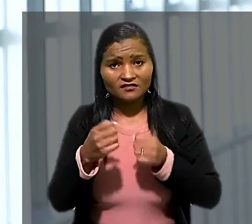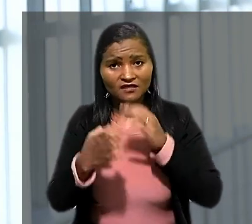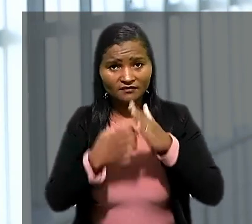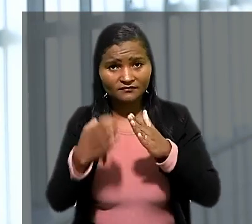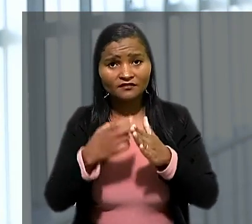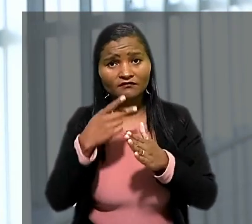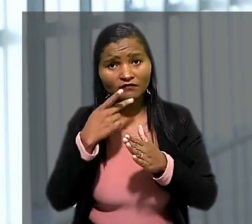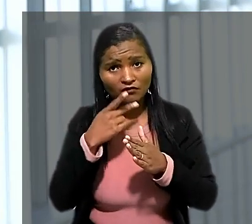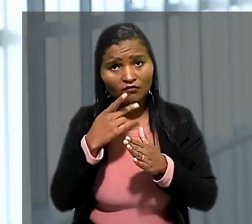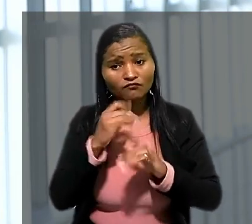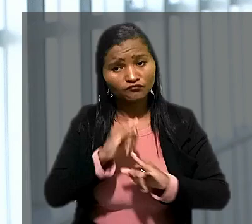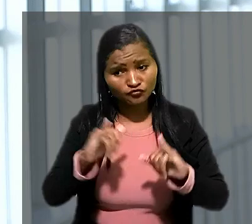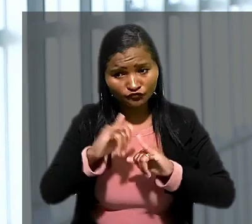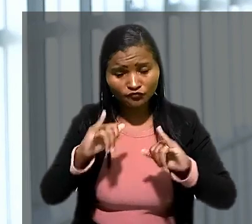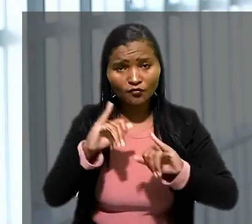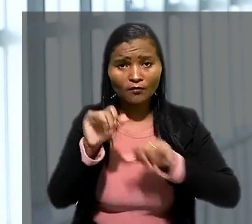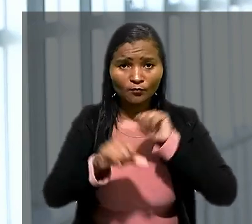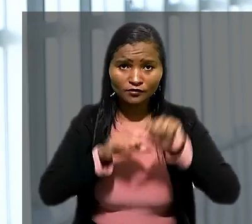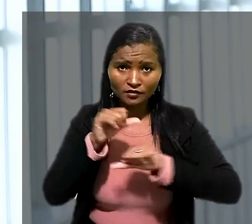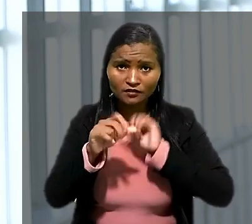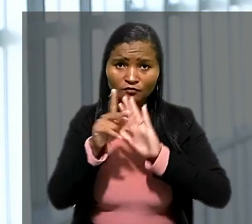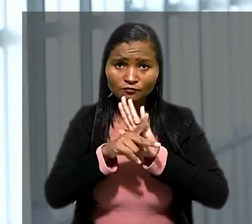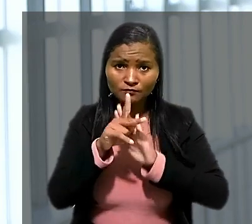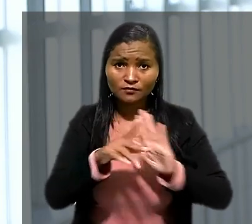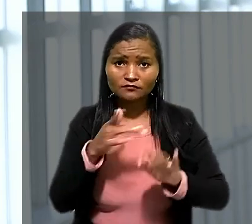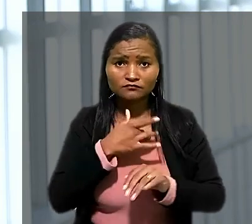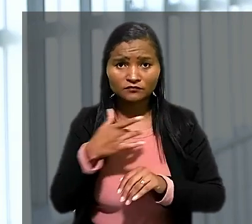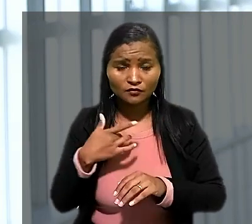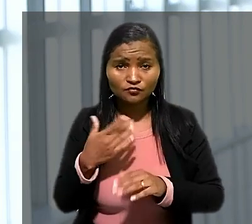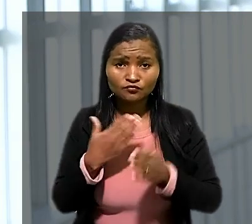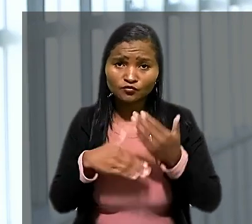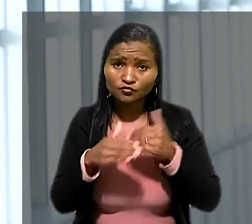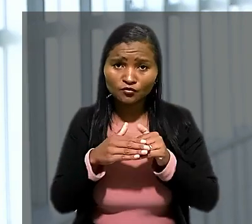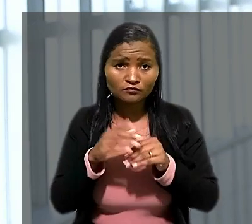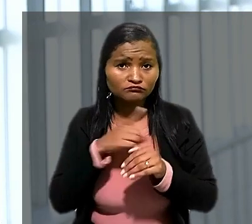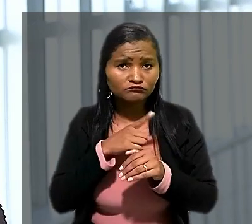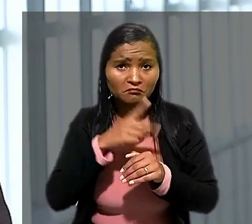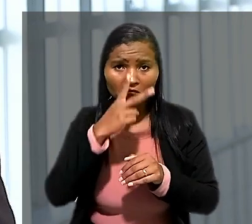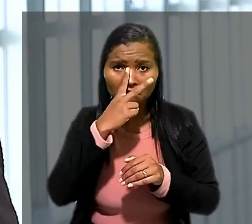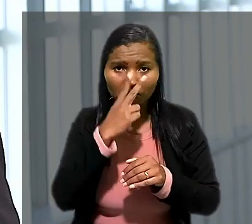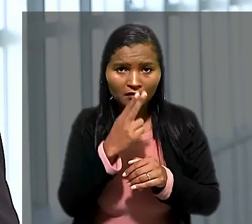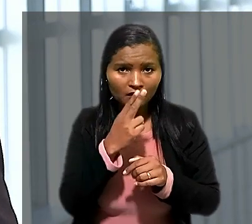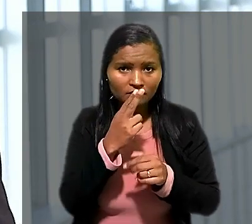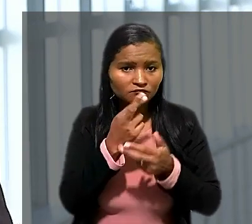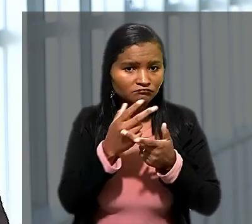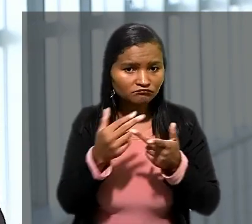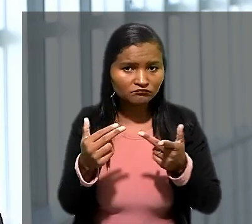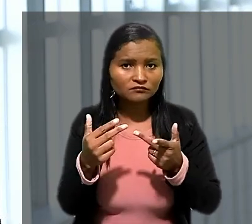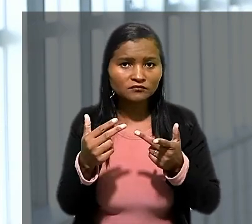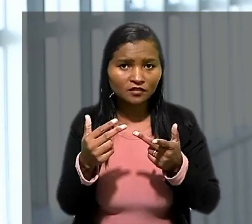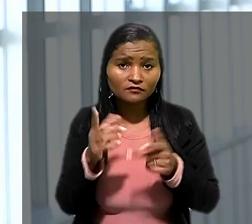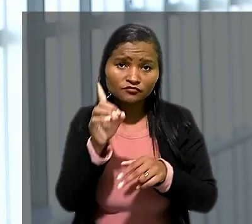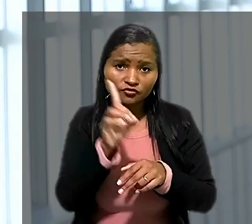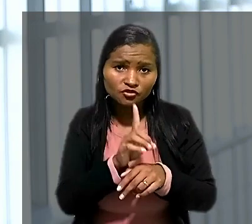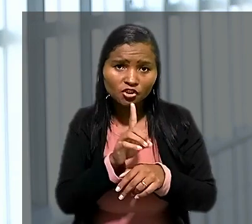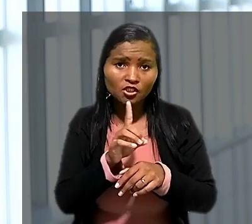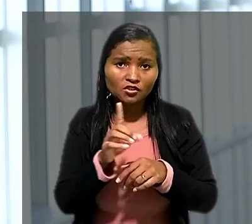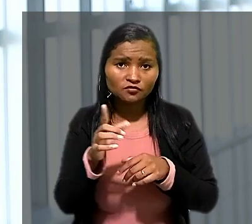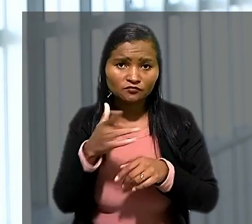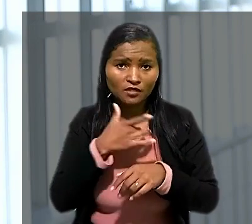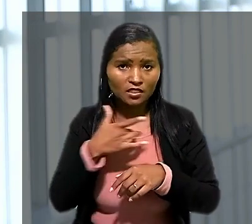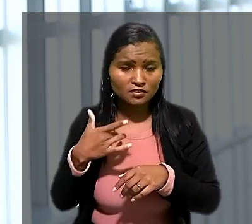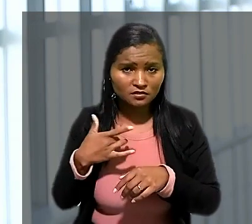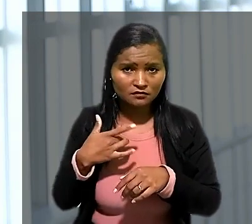foram divulgadas pelos meios de comunicação internos e que todos os planos apresentavam as mesmas coberturas de procedimentos, com direito